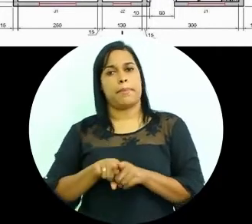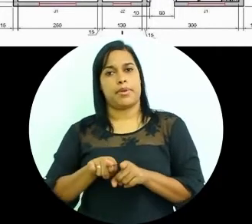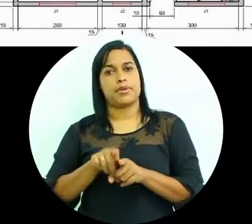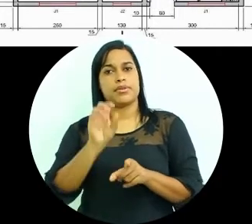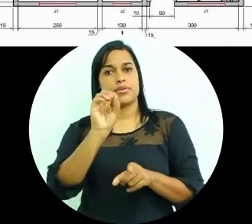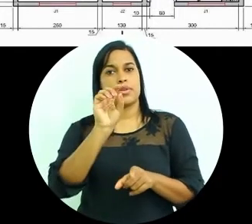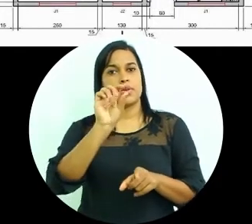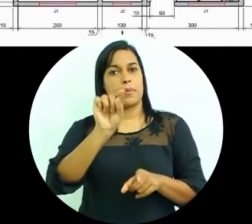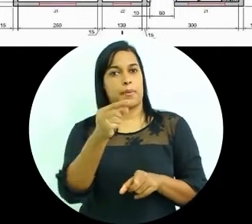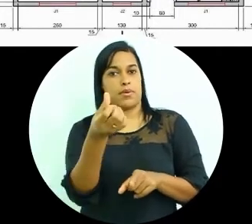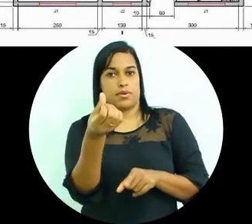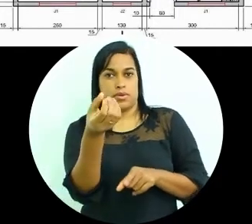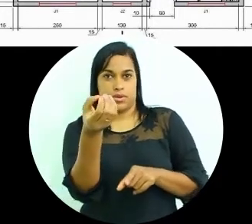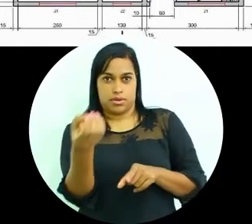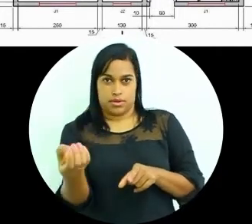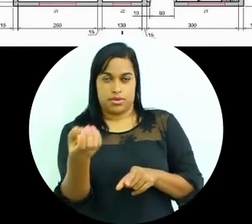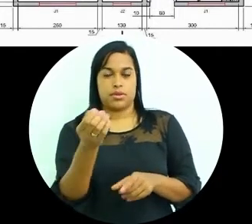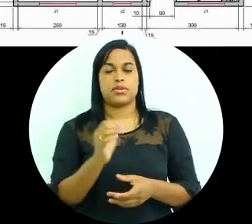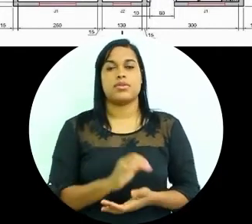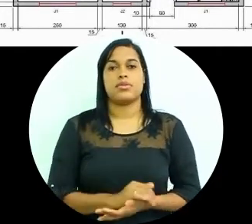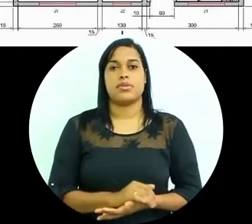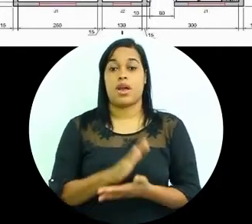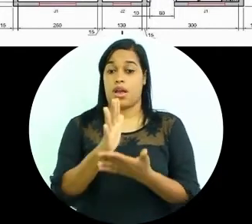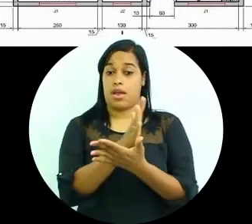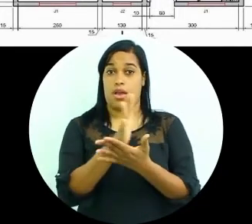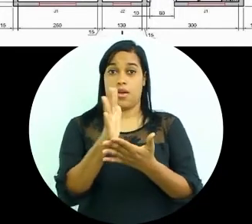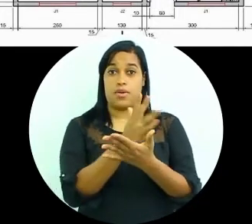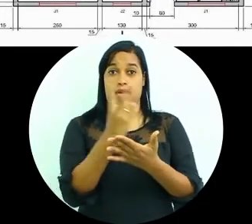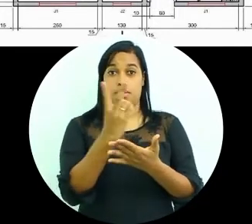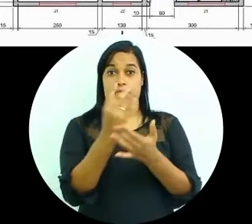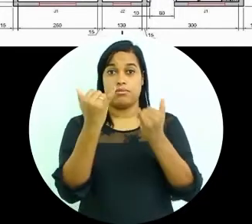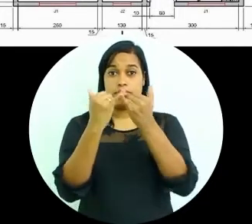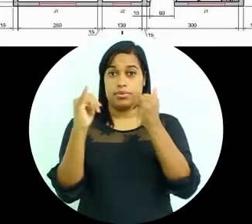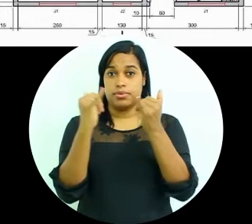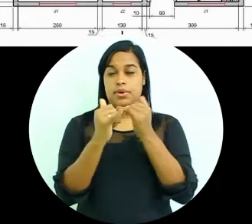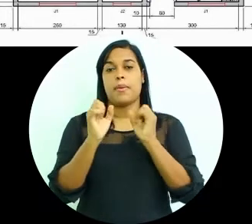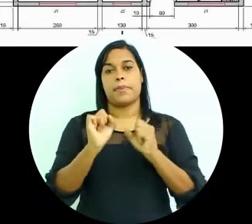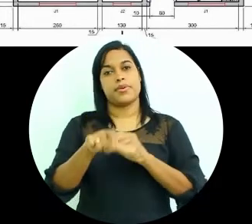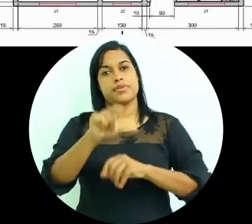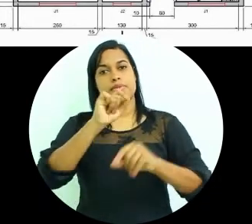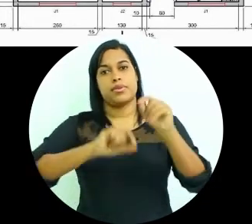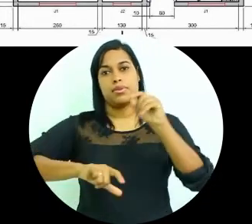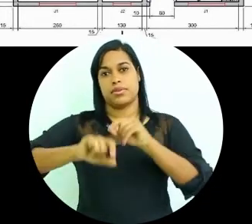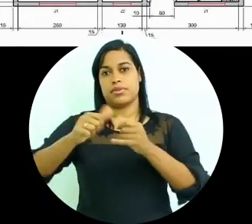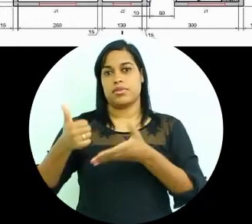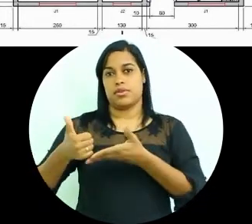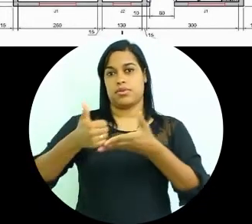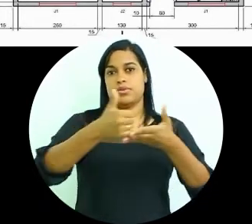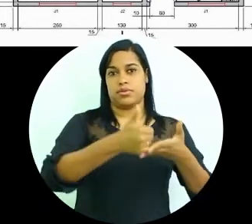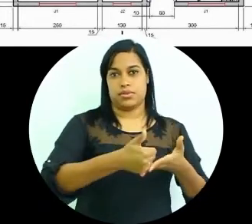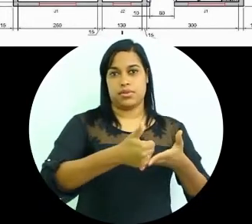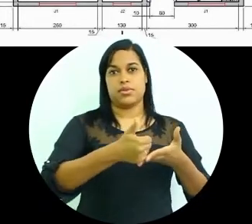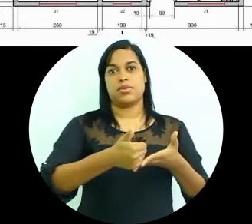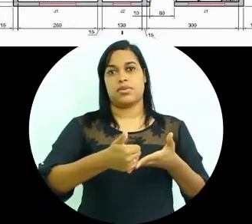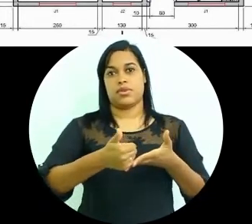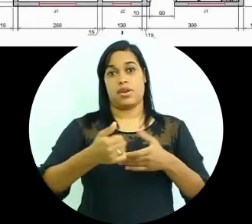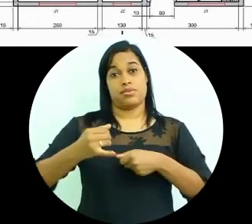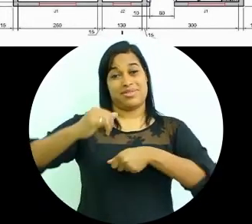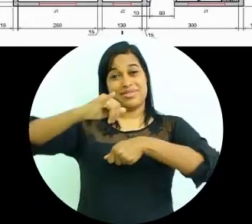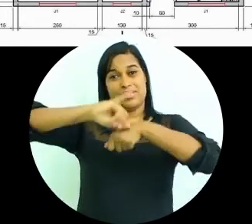esquerdo também 0,60. Após a criação dessas duas linhas, eu posso selecionar a linha